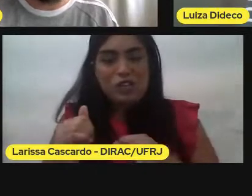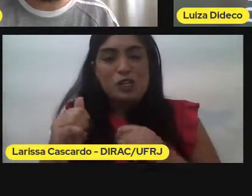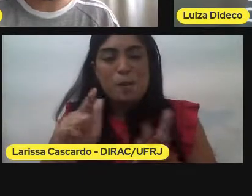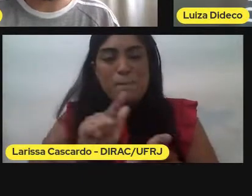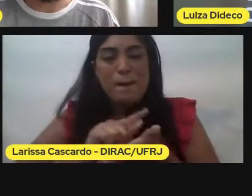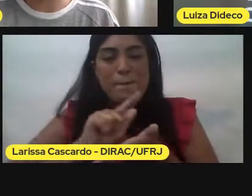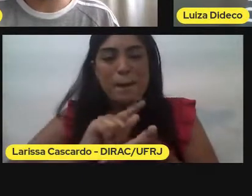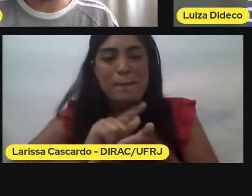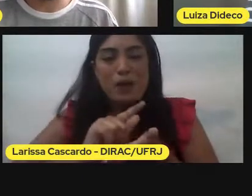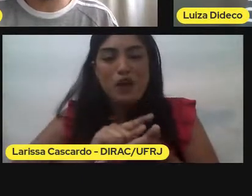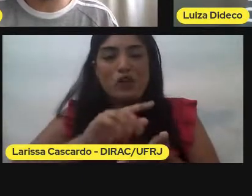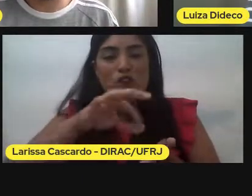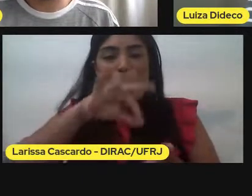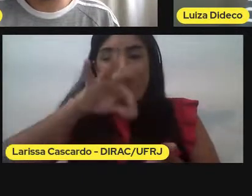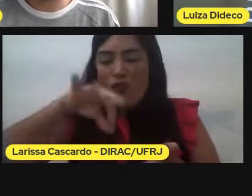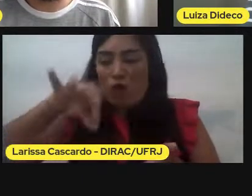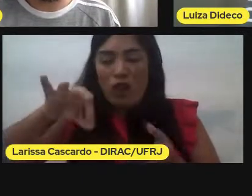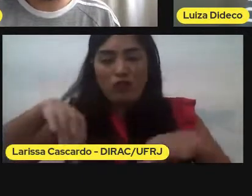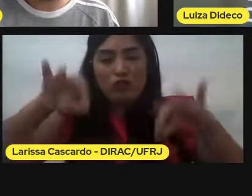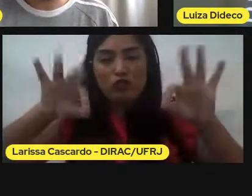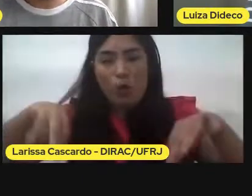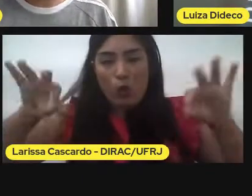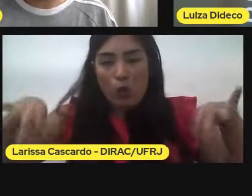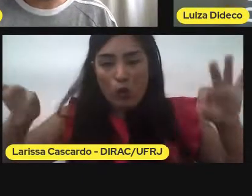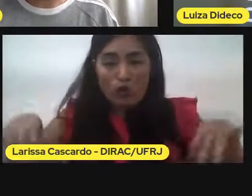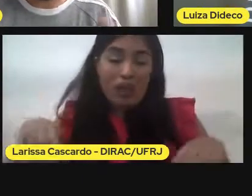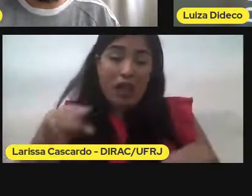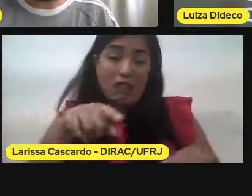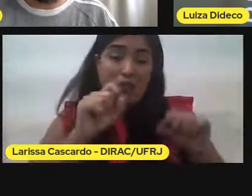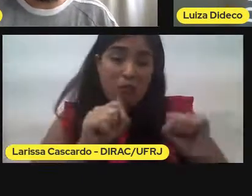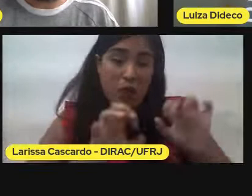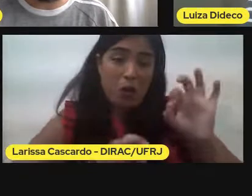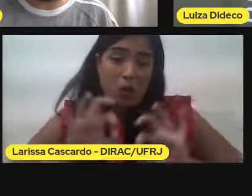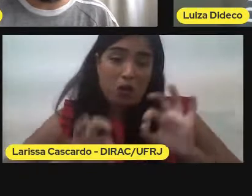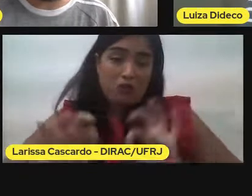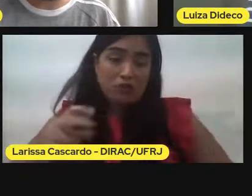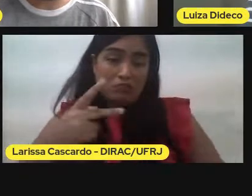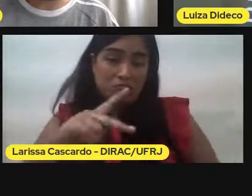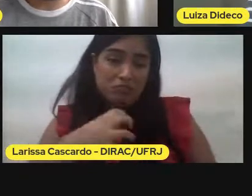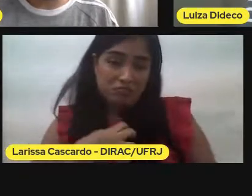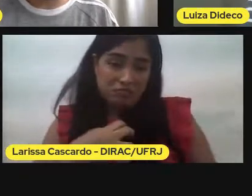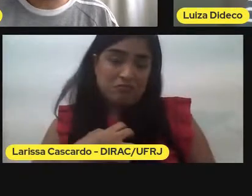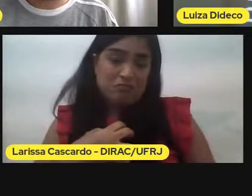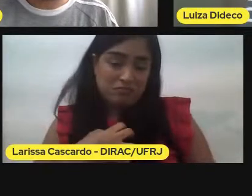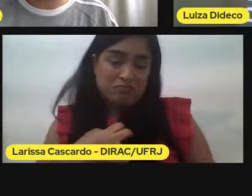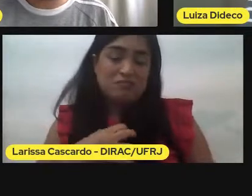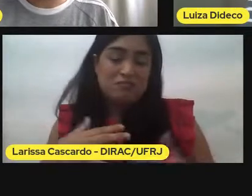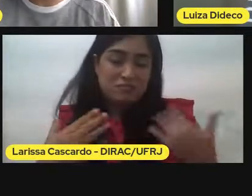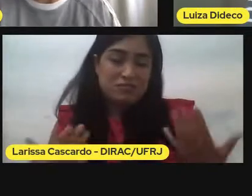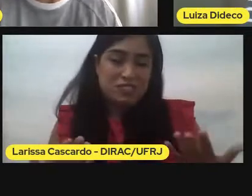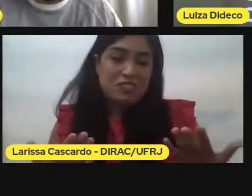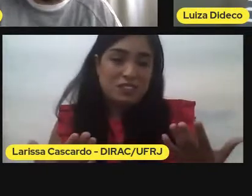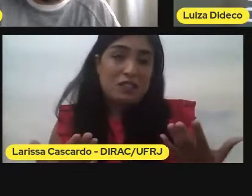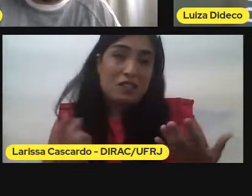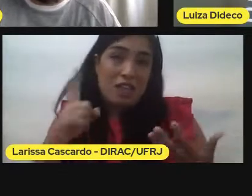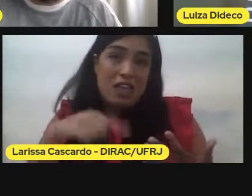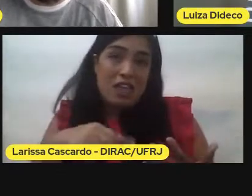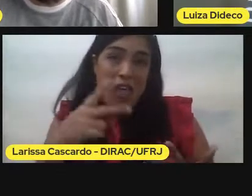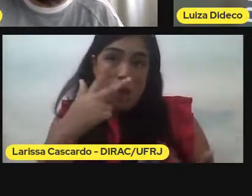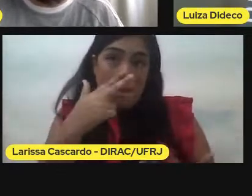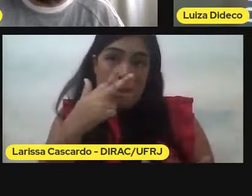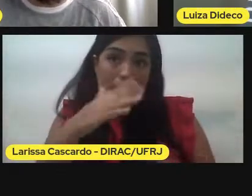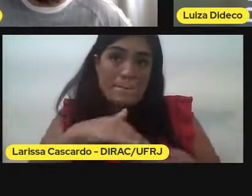essa edição do jeito que você quiser. Tá? Então, essa seria a maneira assim, mais verdadeira